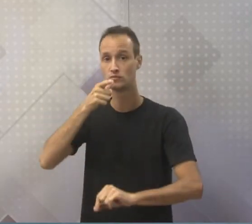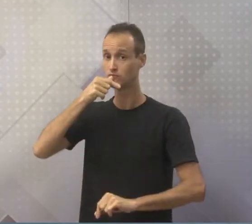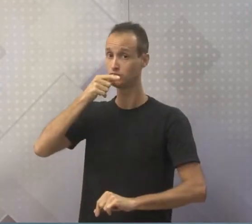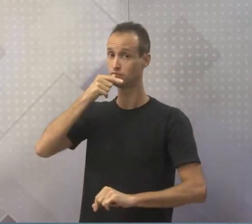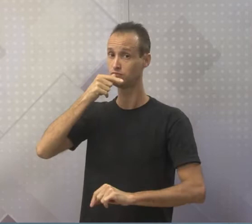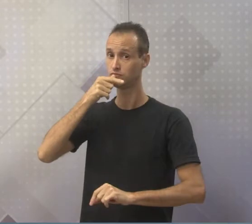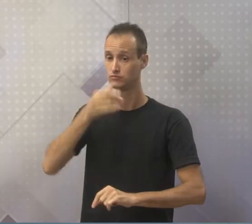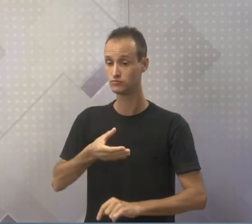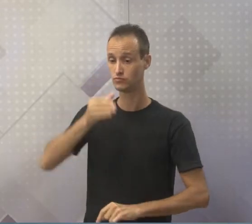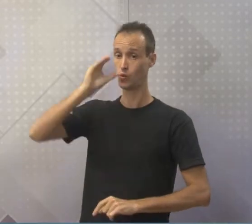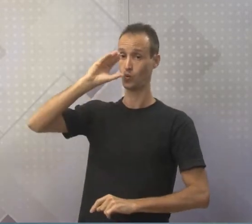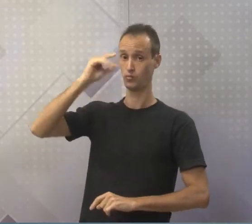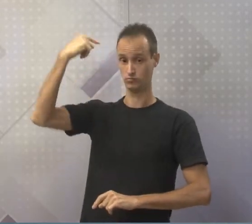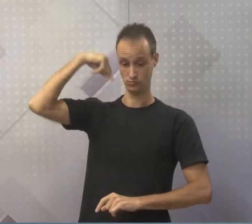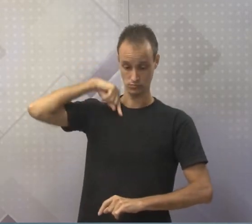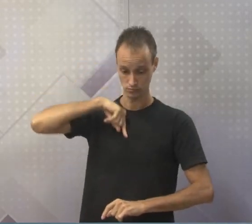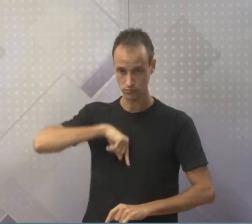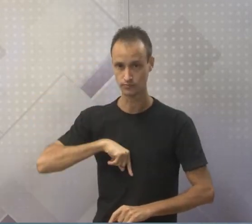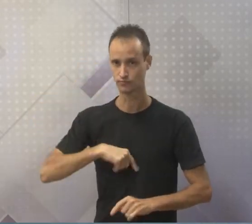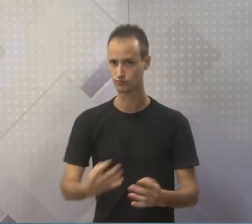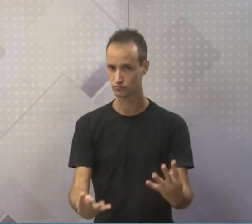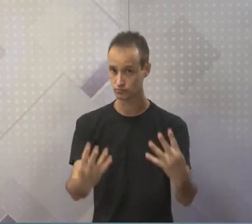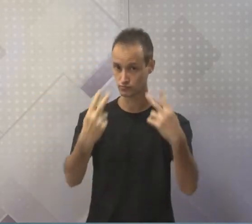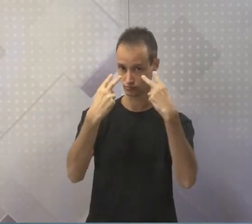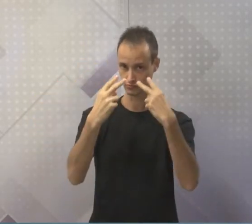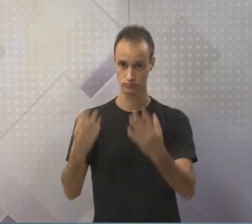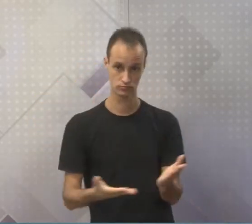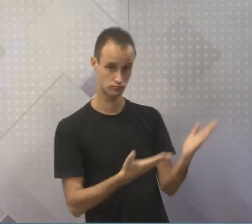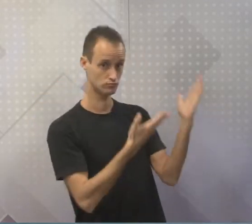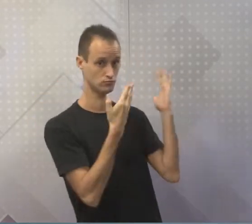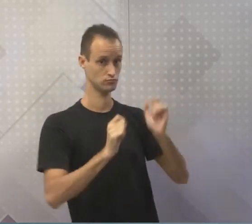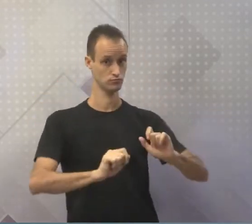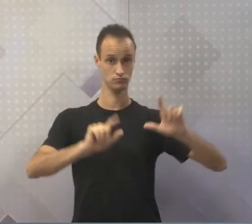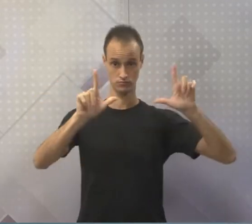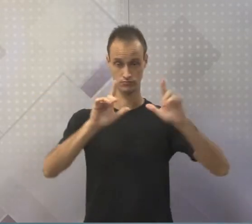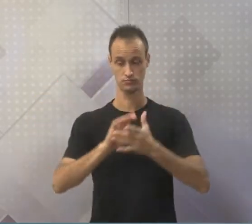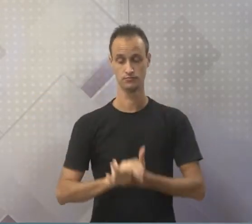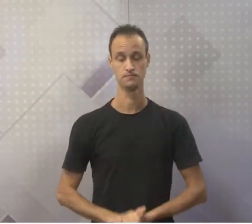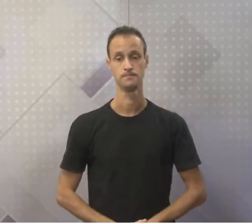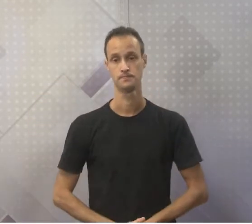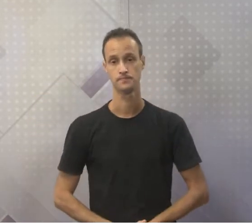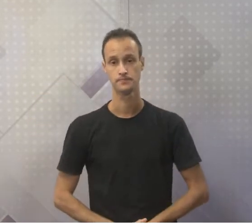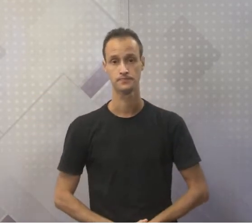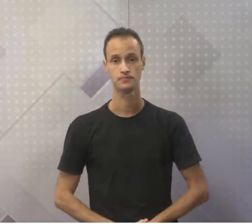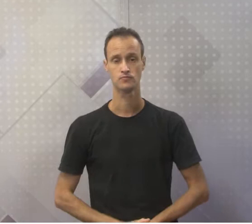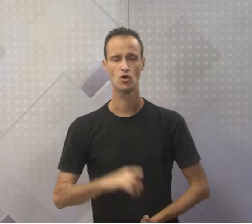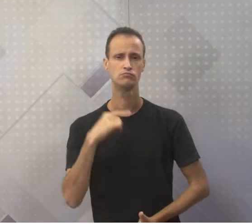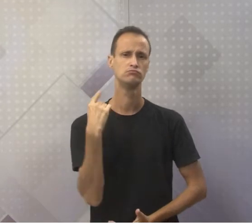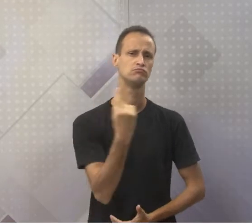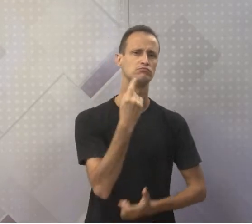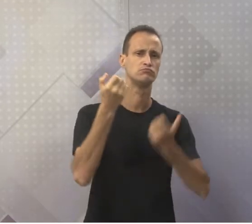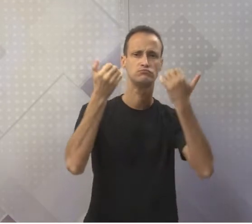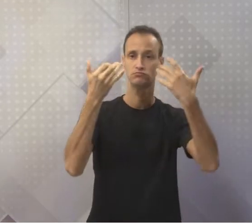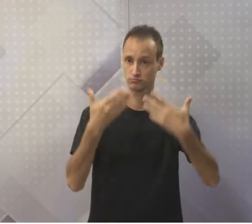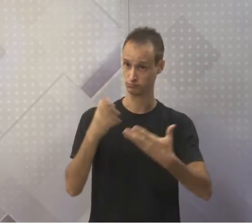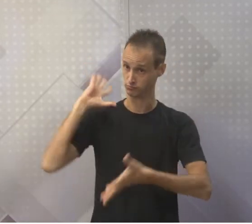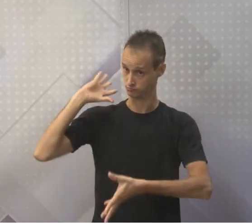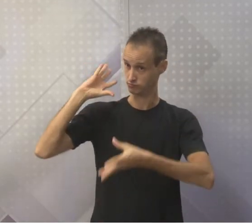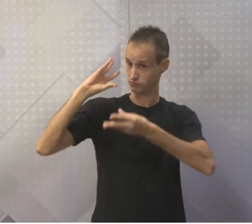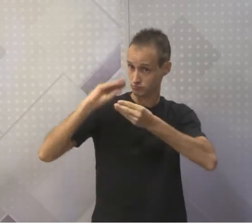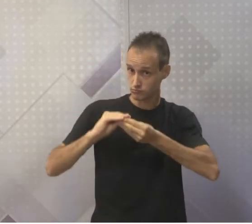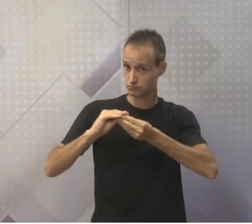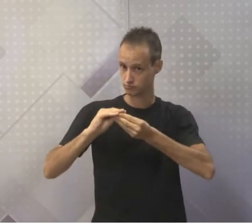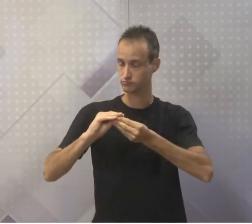2, né? Lembra só, vem comigo, olha o slide, pessoal. A gente falou, vamos revisar um